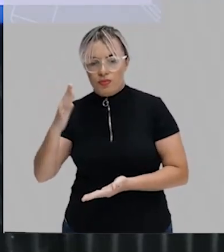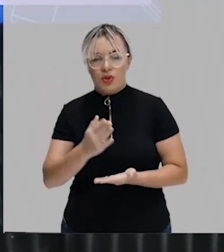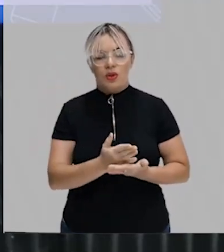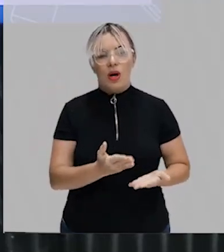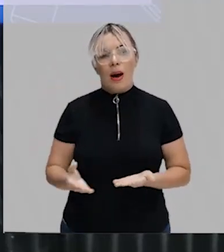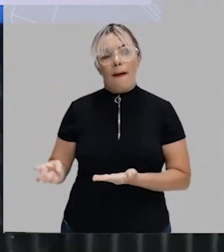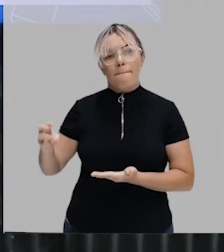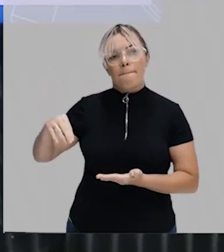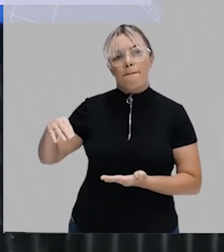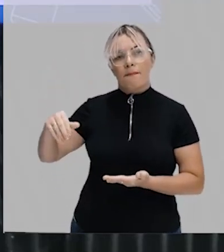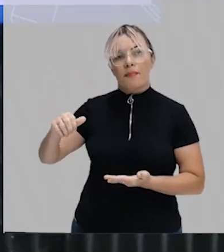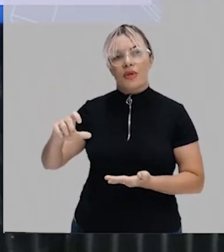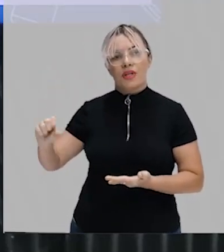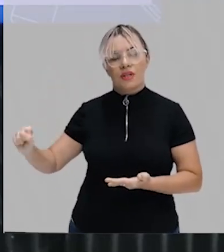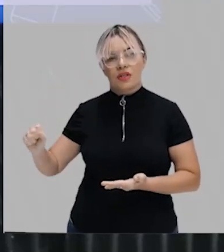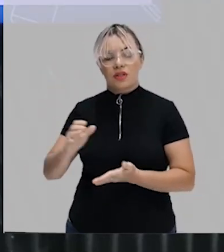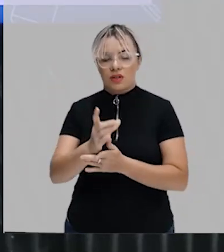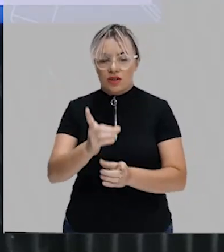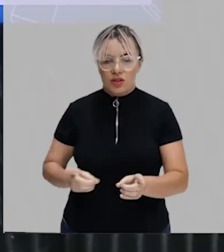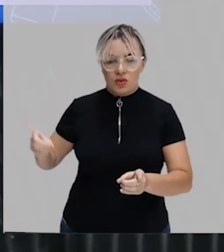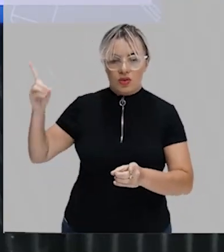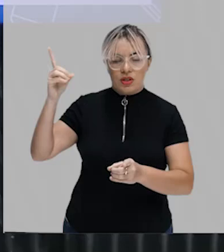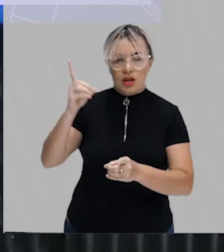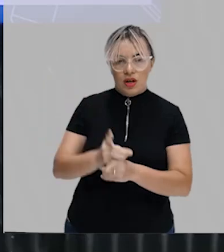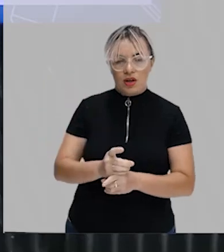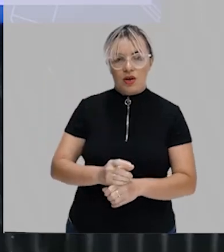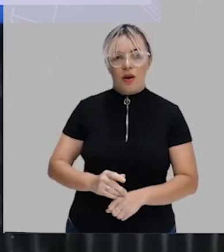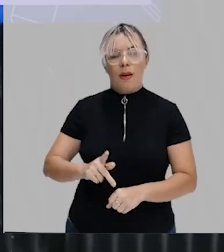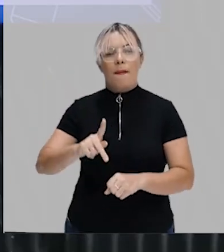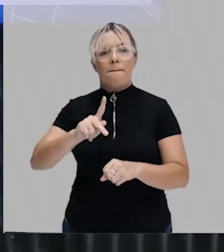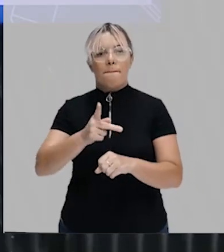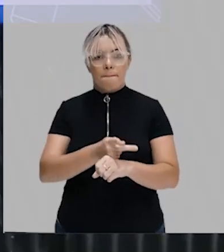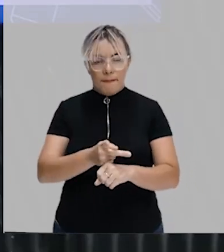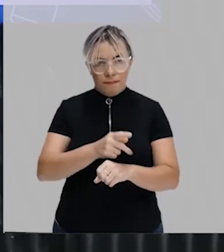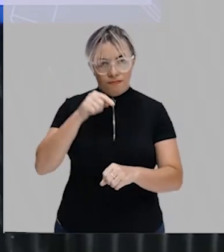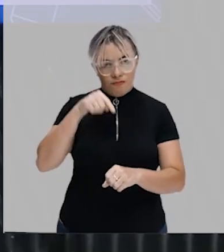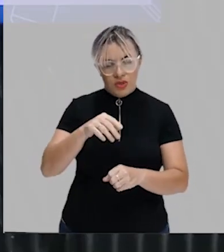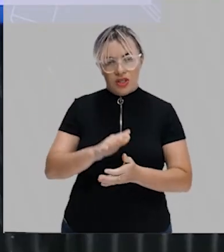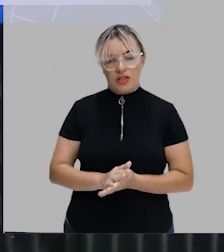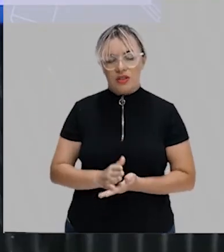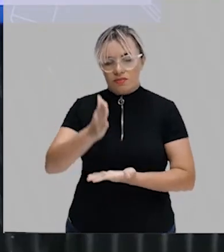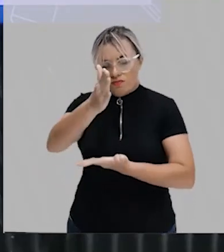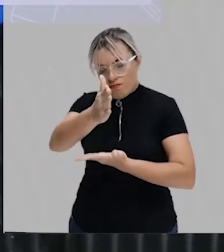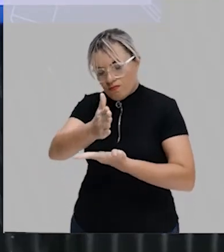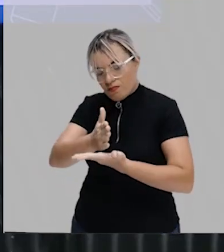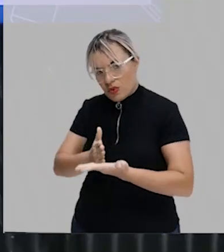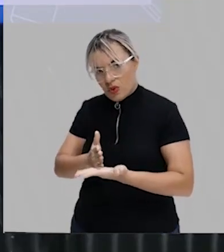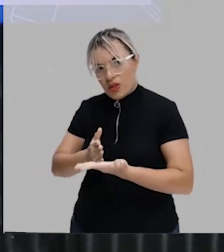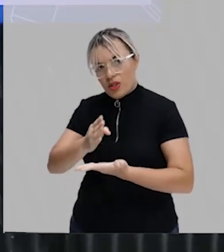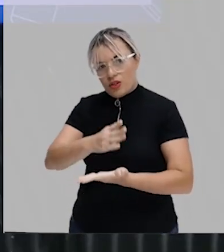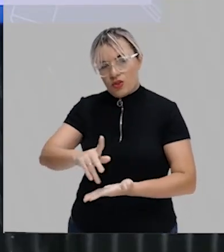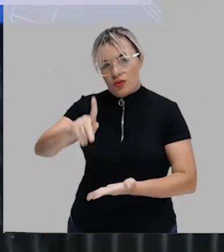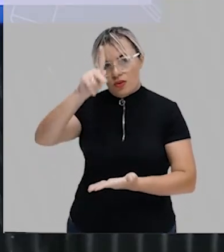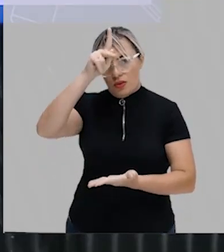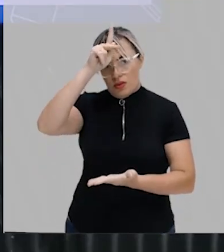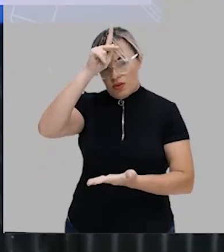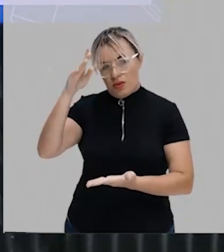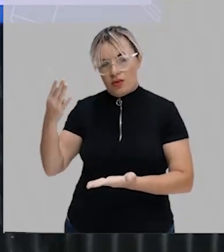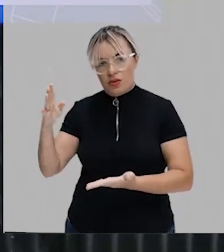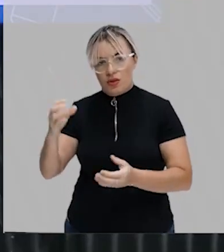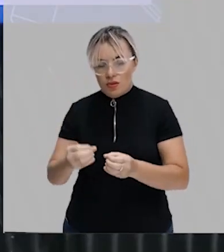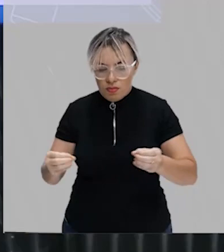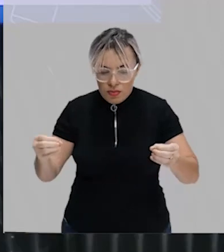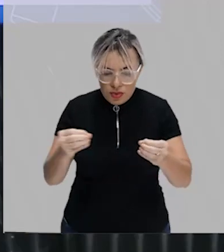Os espanhóis encontraram prata no eixo Peru-Bolívia, que fica próximo aqui à